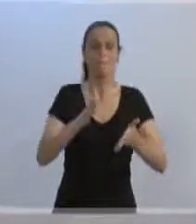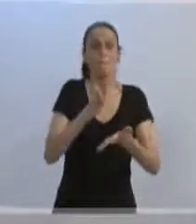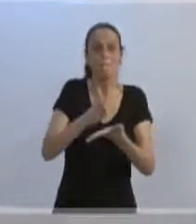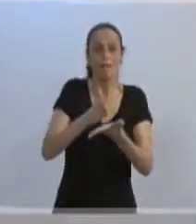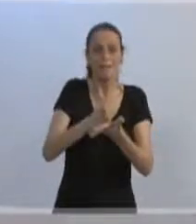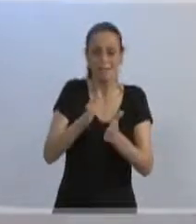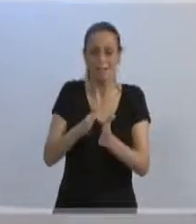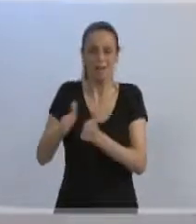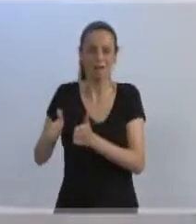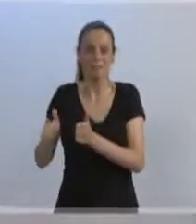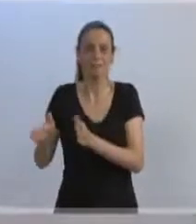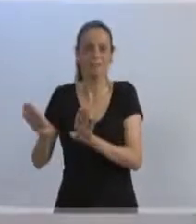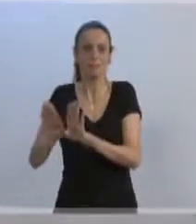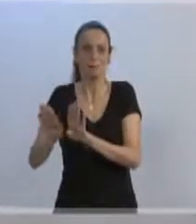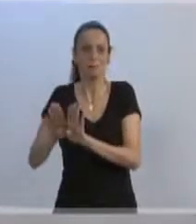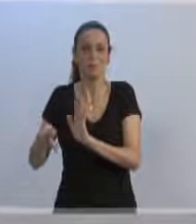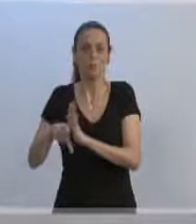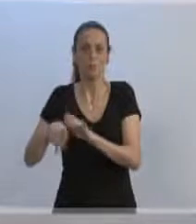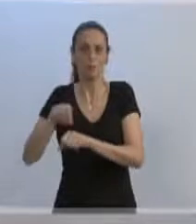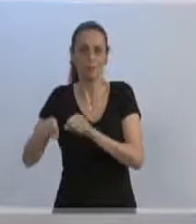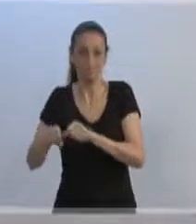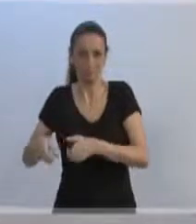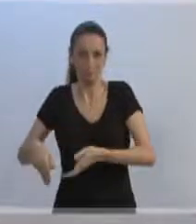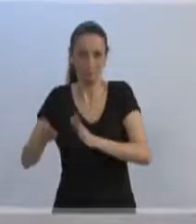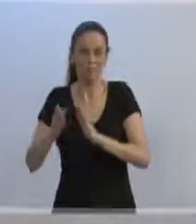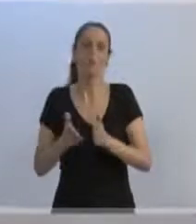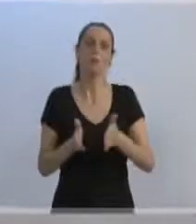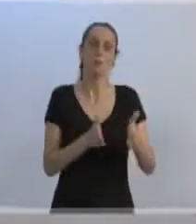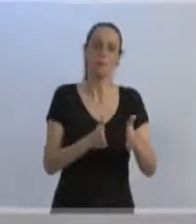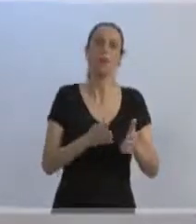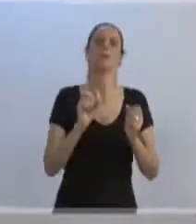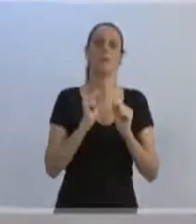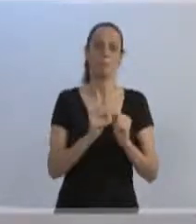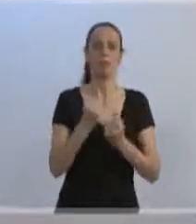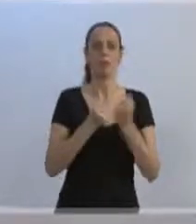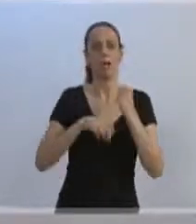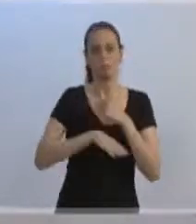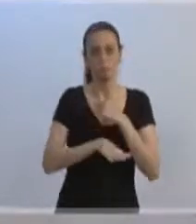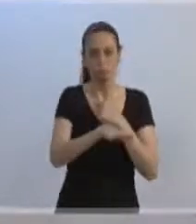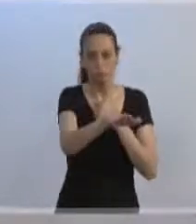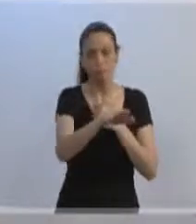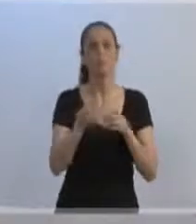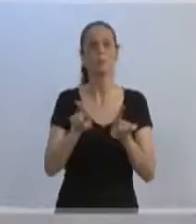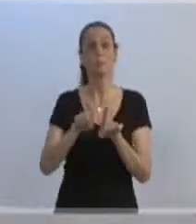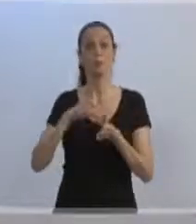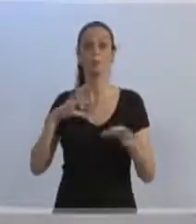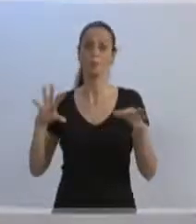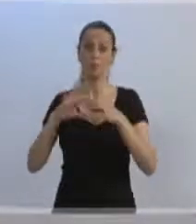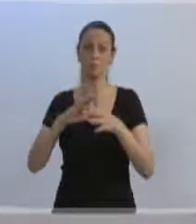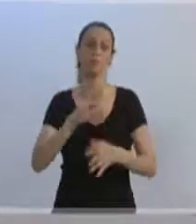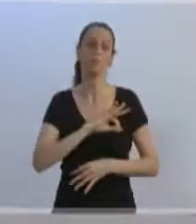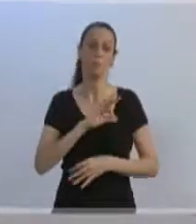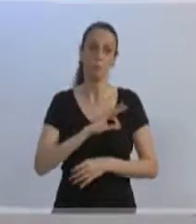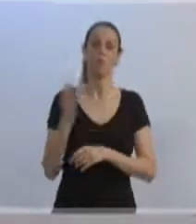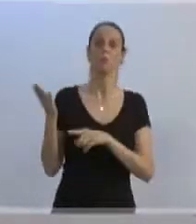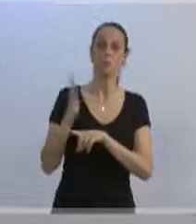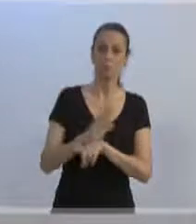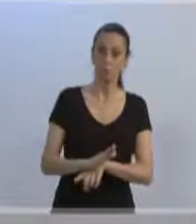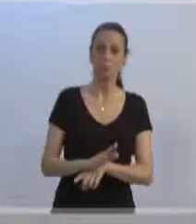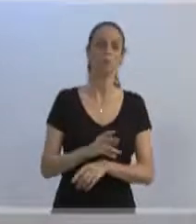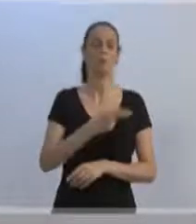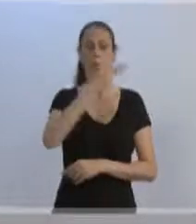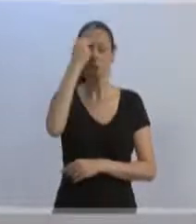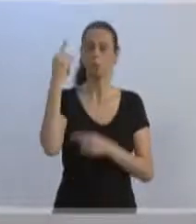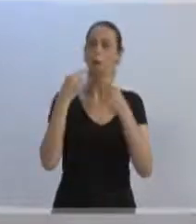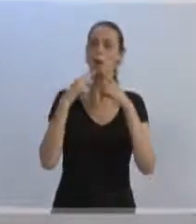da guarda de trânsito de seu web também que deu toda a sustentação contorno foi rigoroso população não teve que se